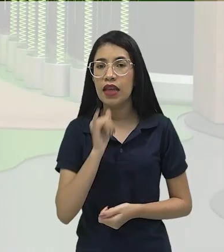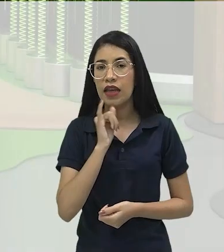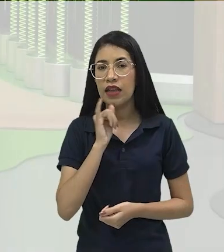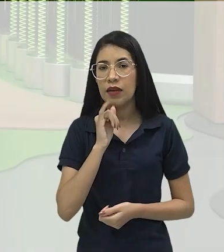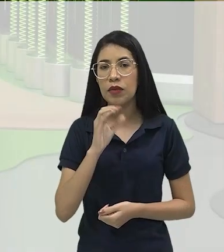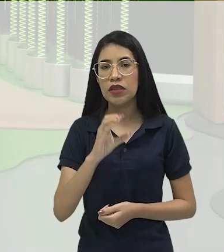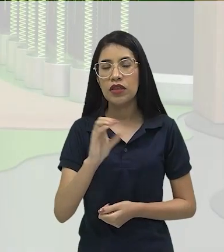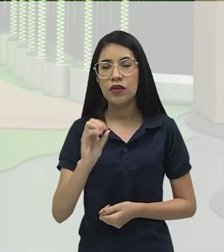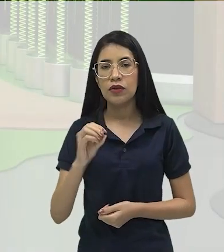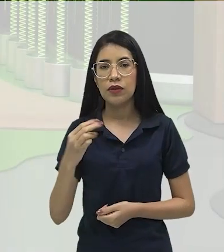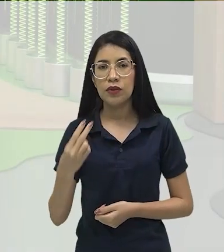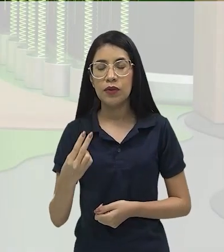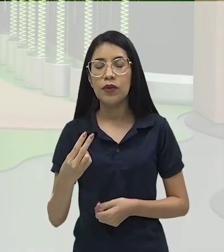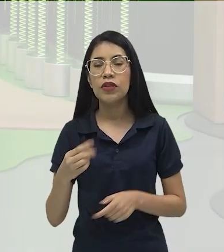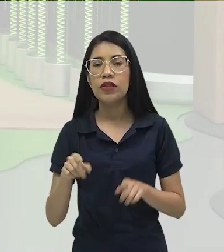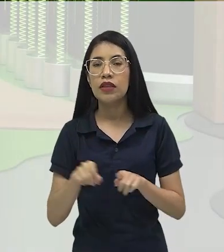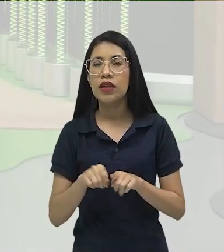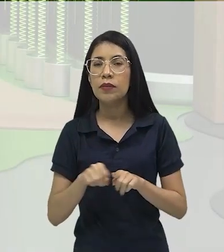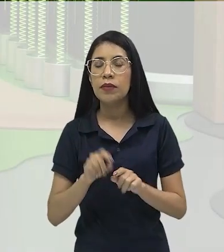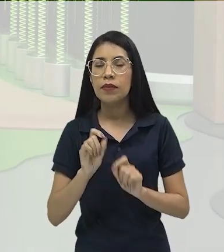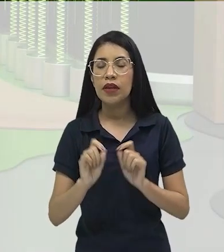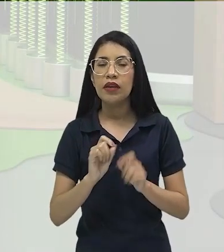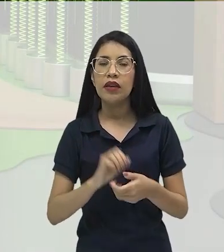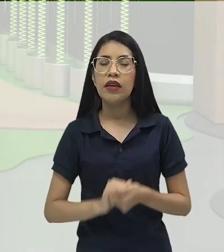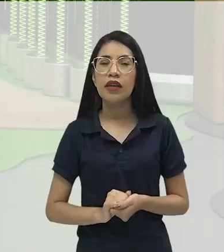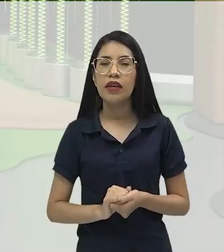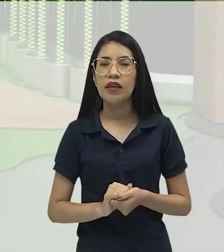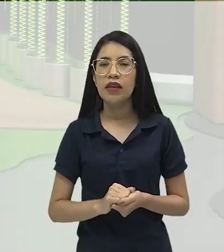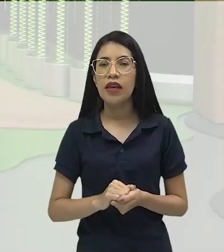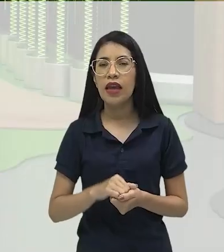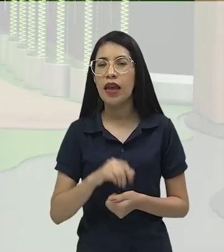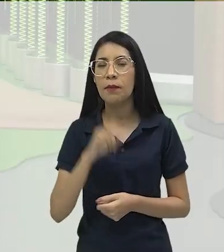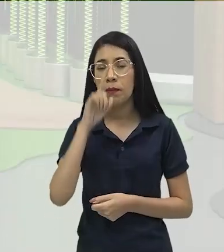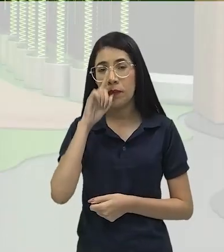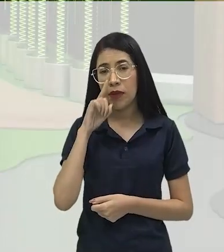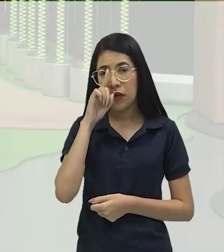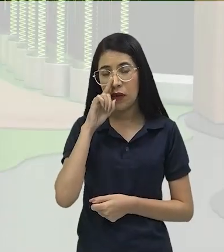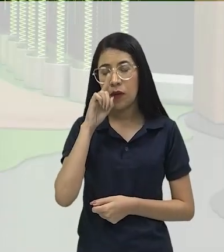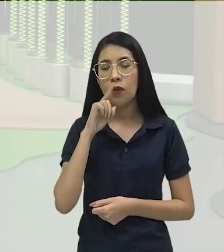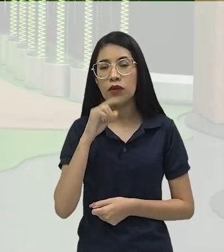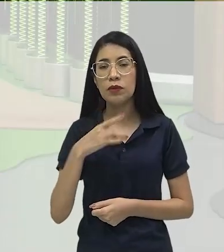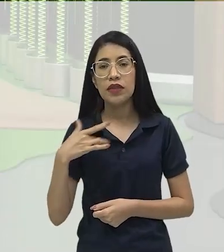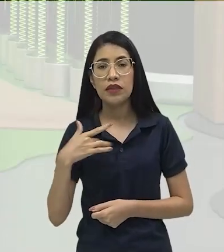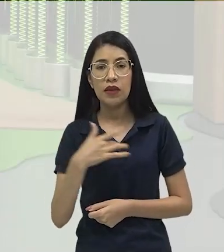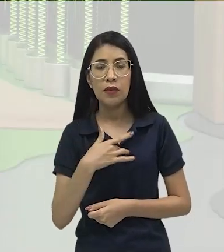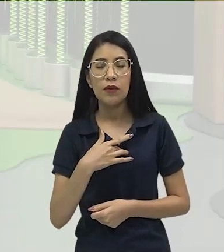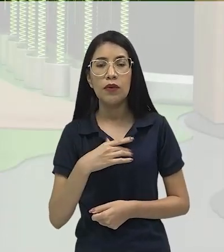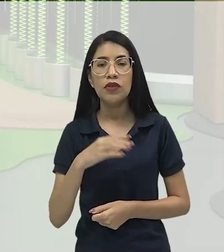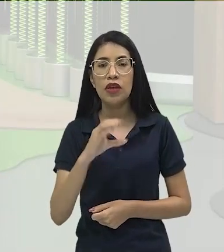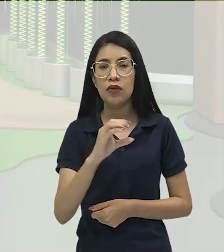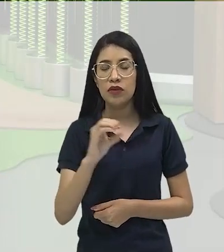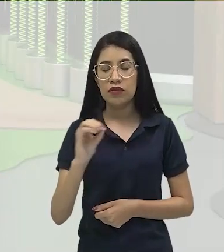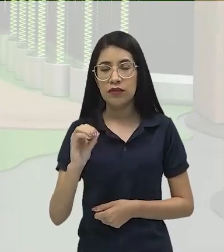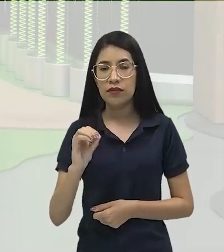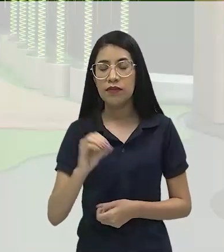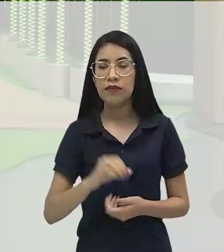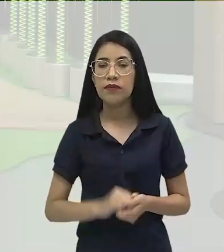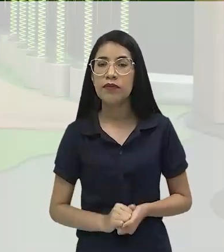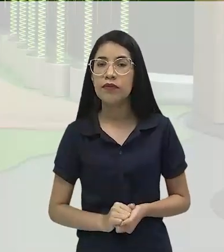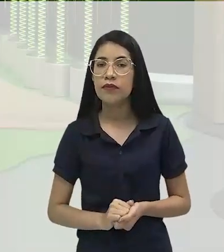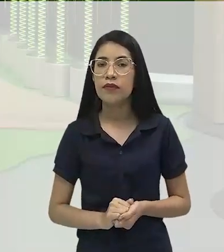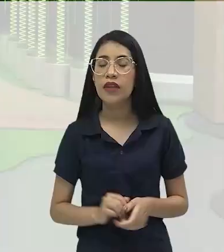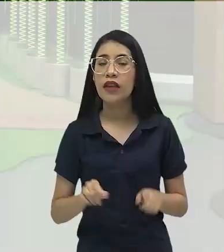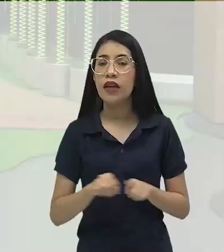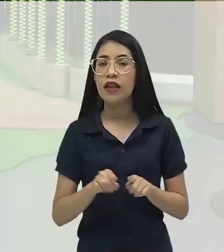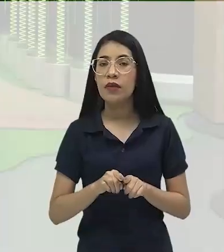de carbono, que é aquele gás super tóxico, né, que ele é representado pela fórmula CO. Temos também